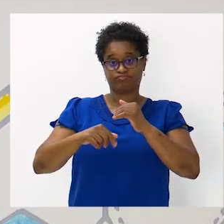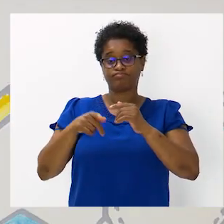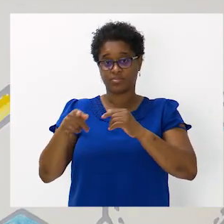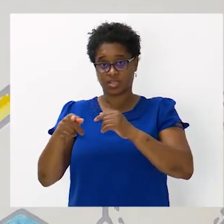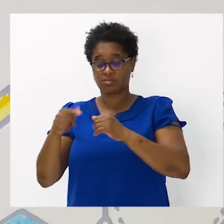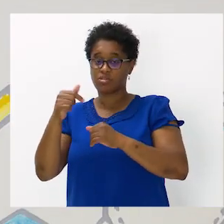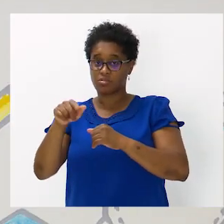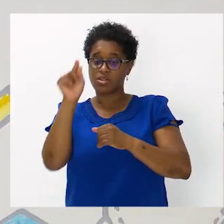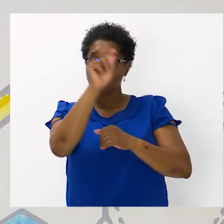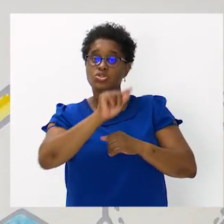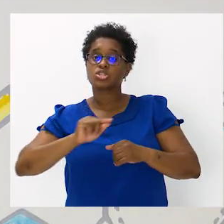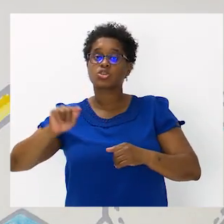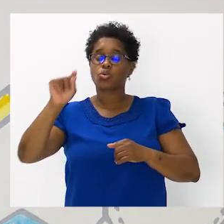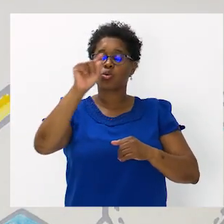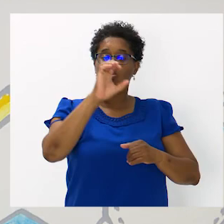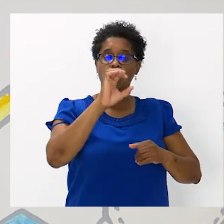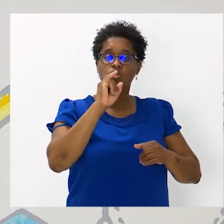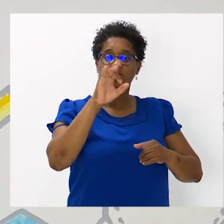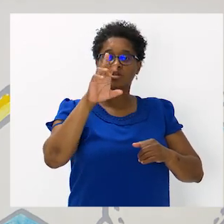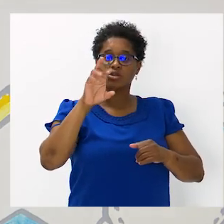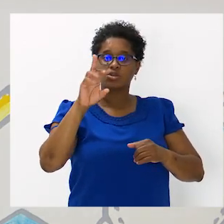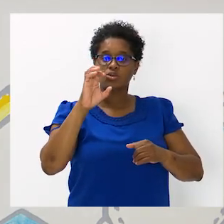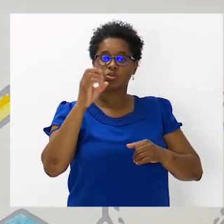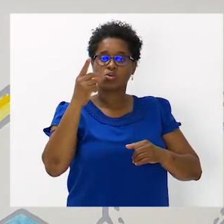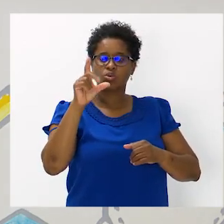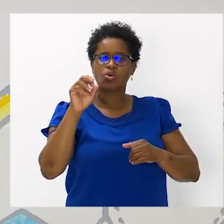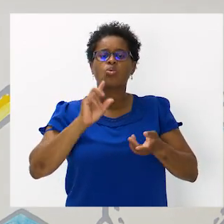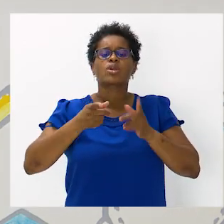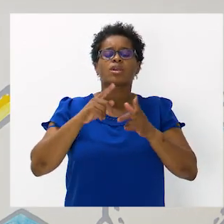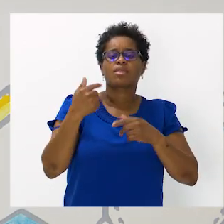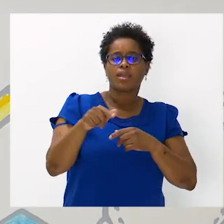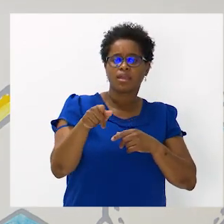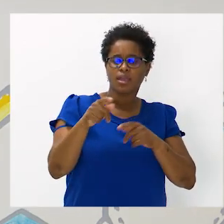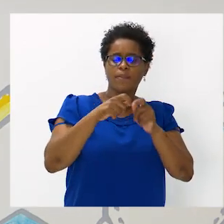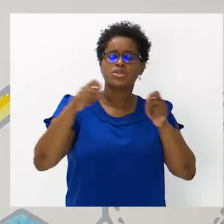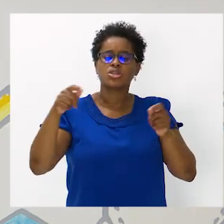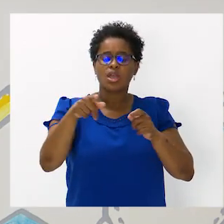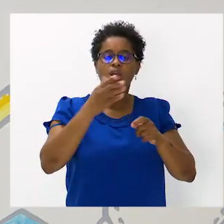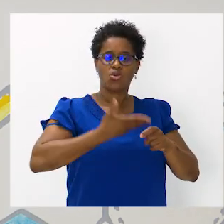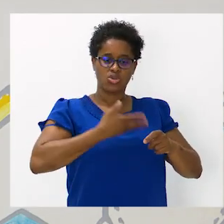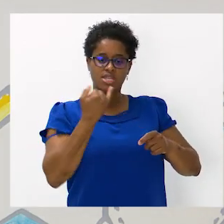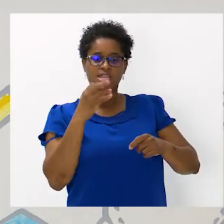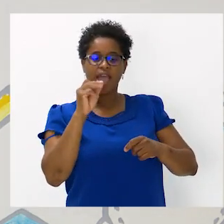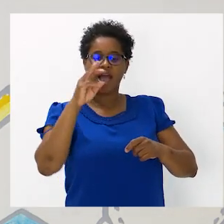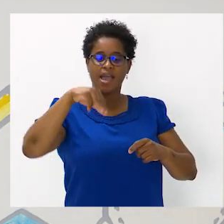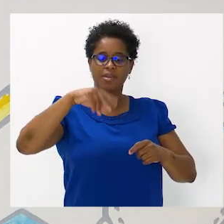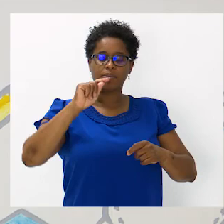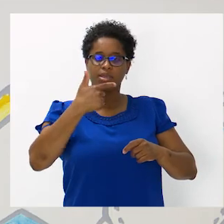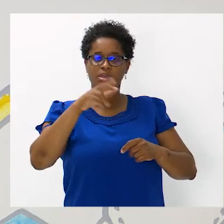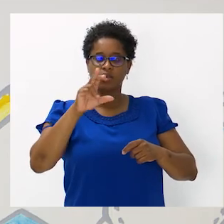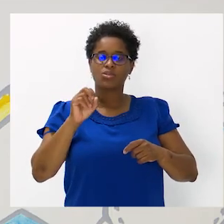Temos aqui o círculo, tem de... O que é que tem? Qual é a medida que deram? Do diâmetro. Muito